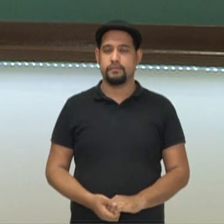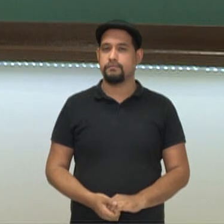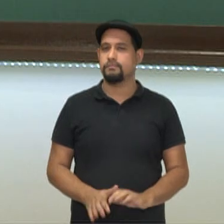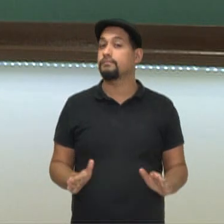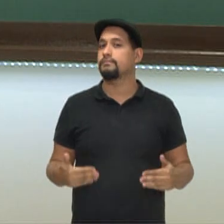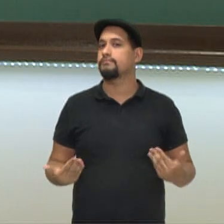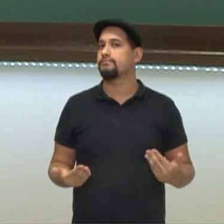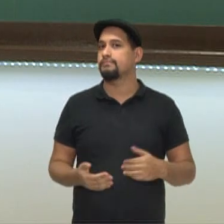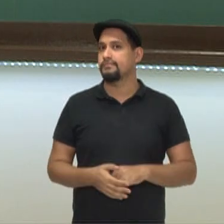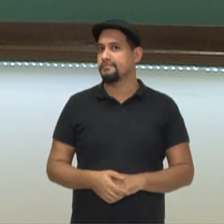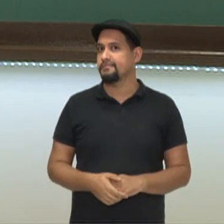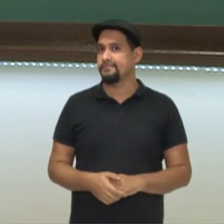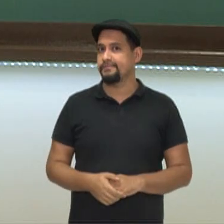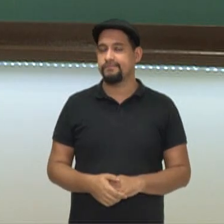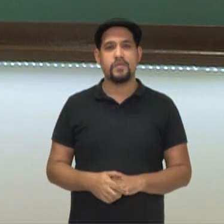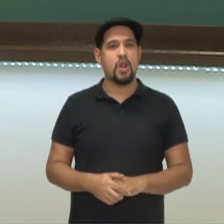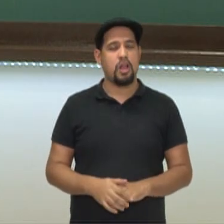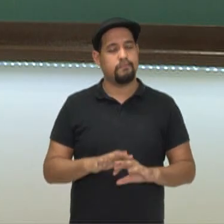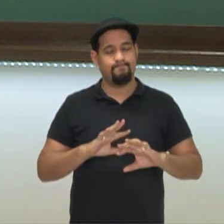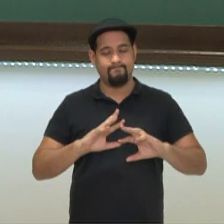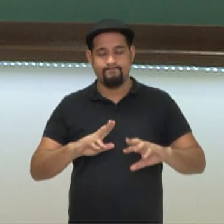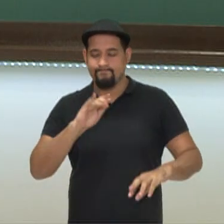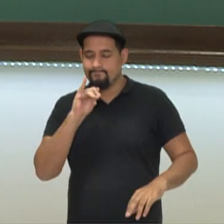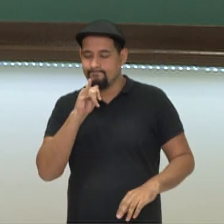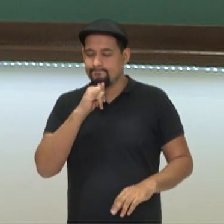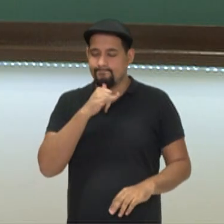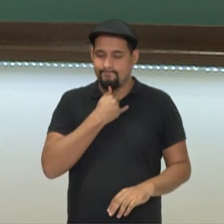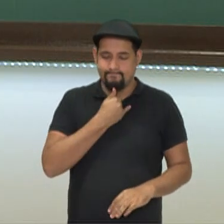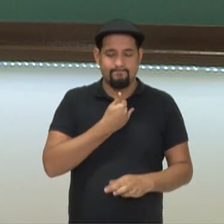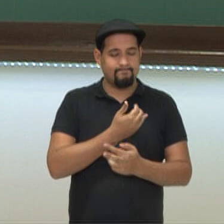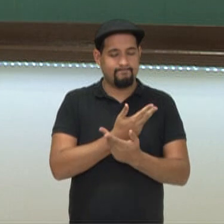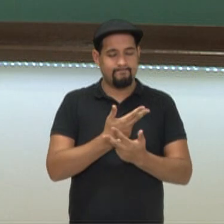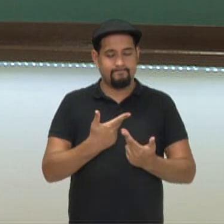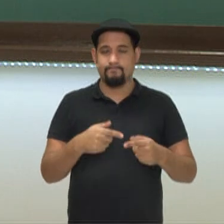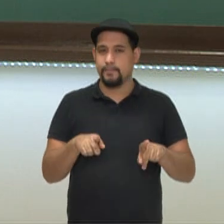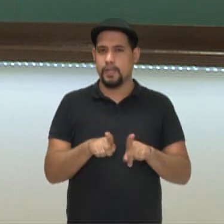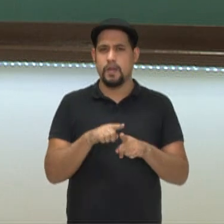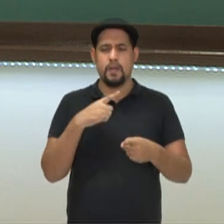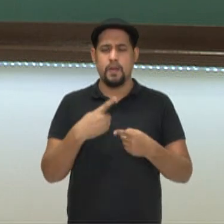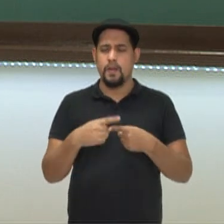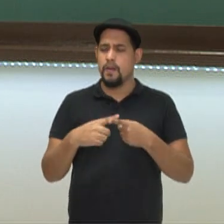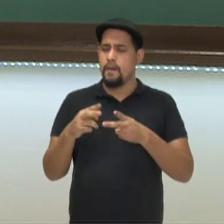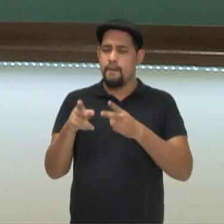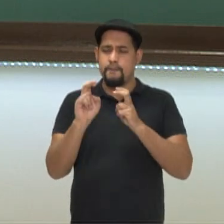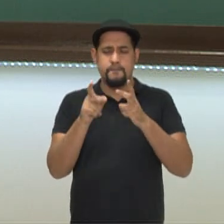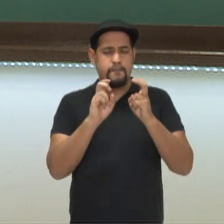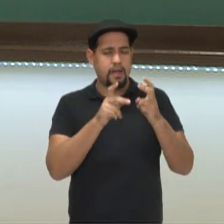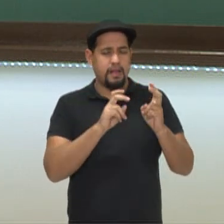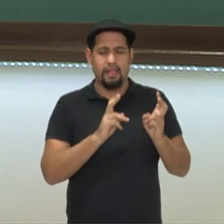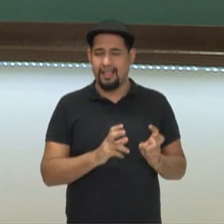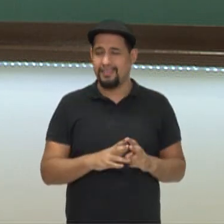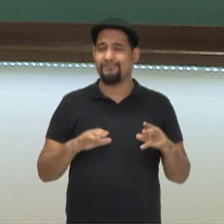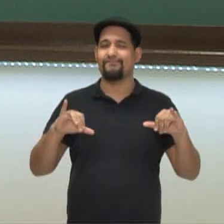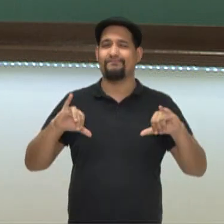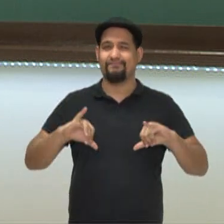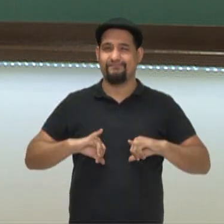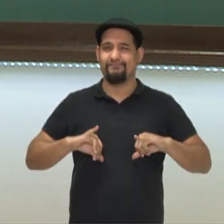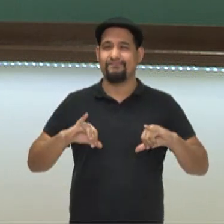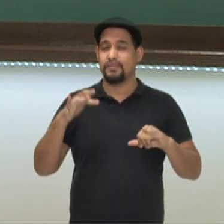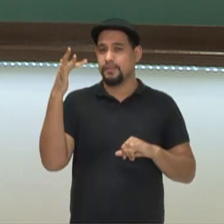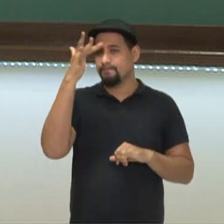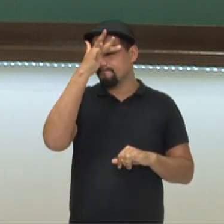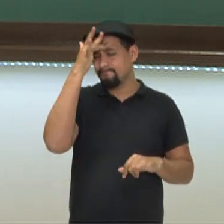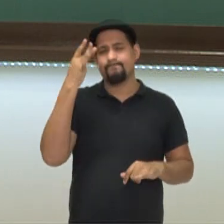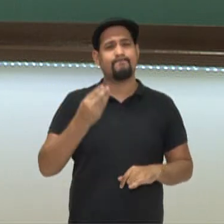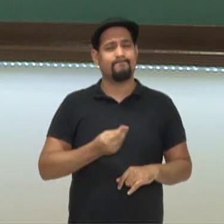E então, em meio a essa tristeza de letra, né? Porque você percebe algo assim sofrido de uma pessoa que